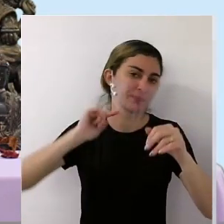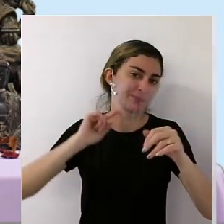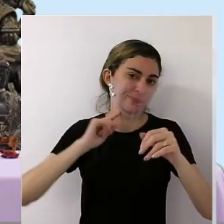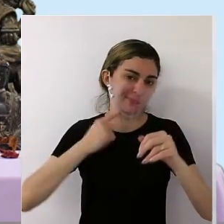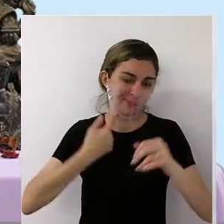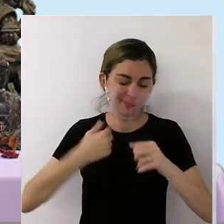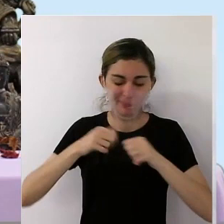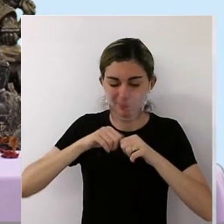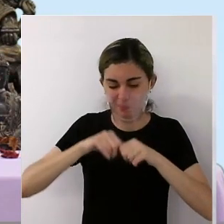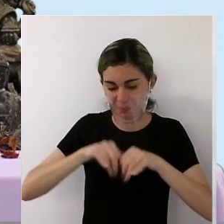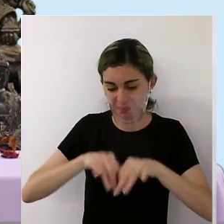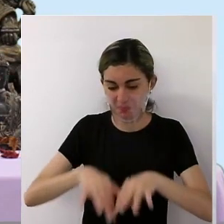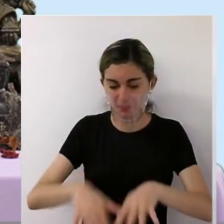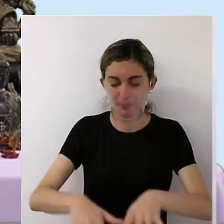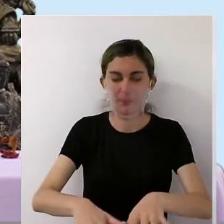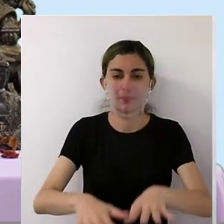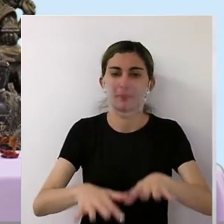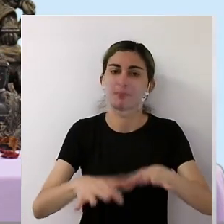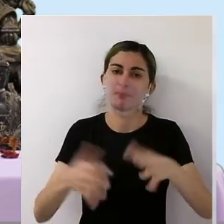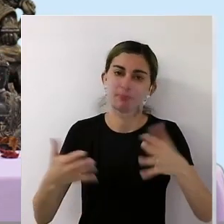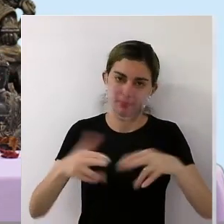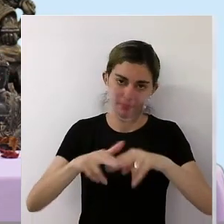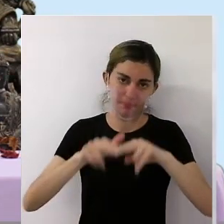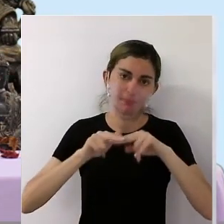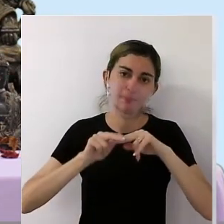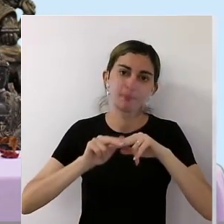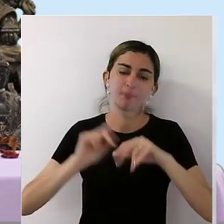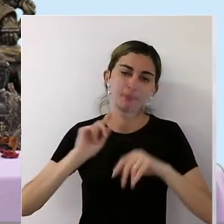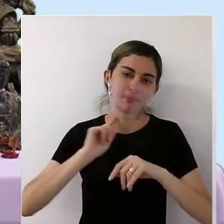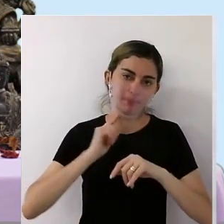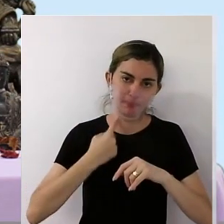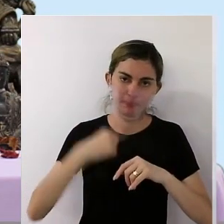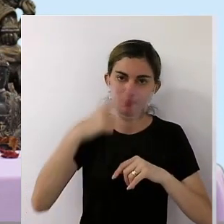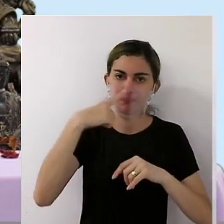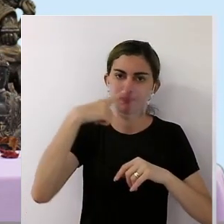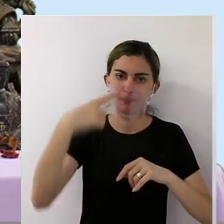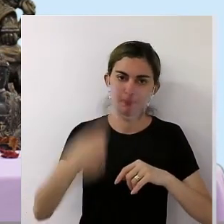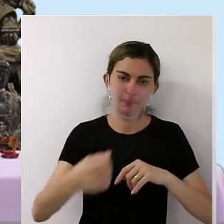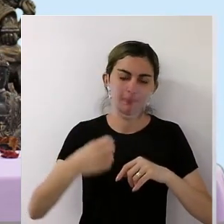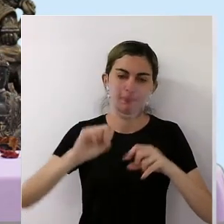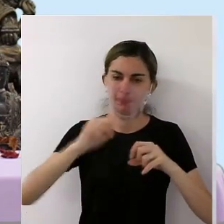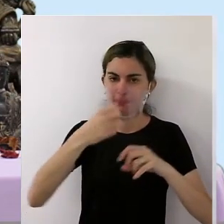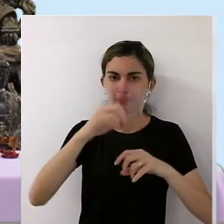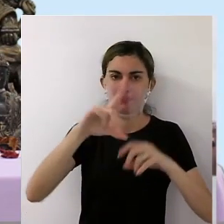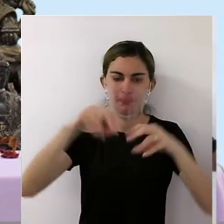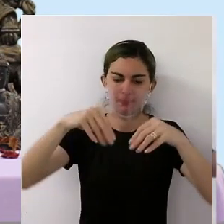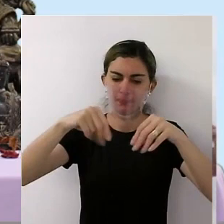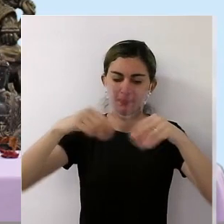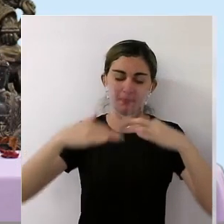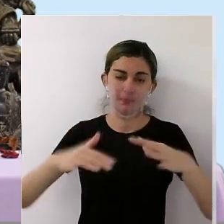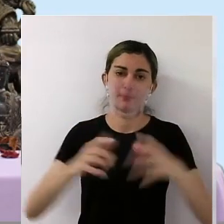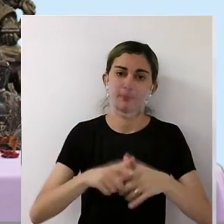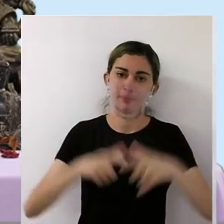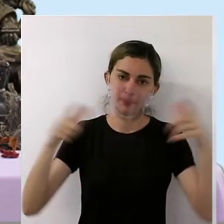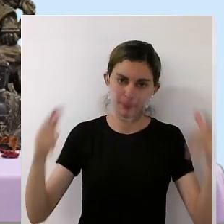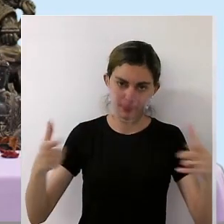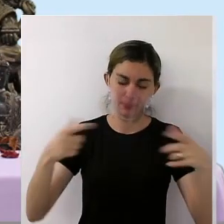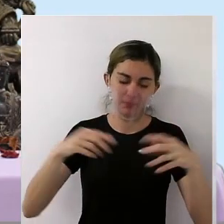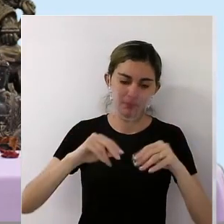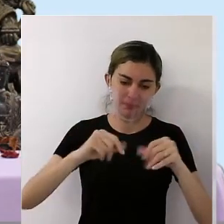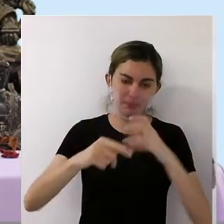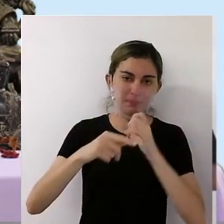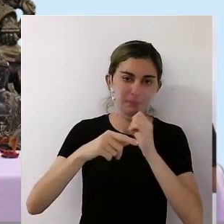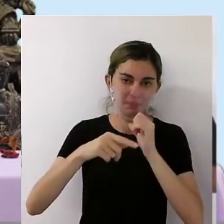Por isso que existe essa poluição dos solos, que é justamente que é provocada, na maioria das vezes, pelos